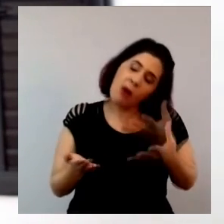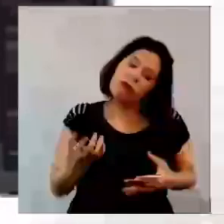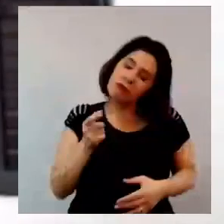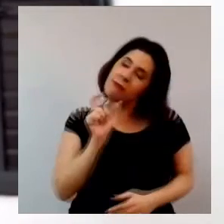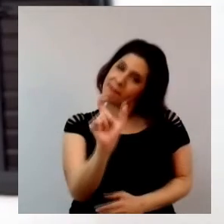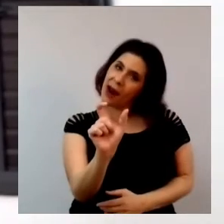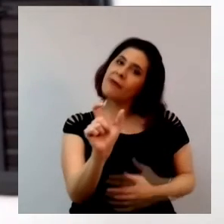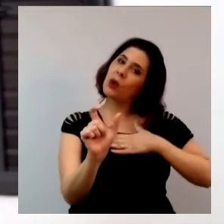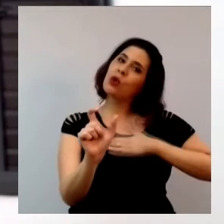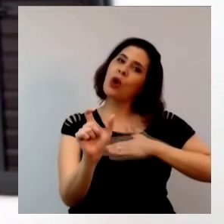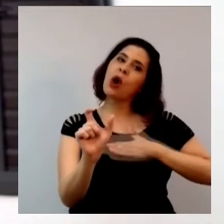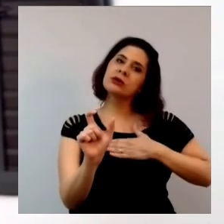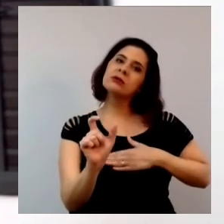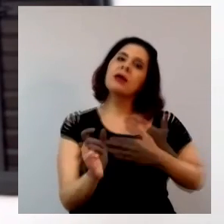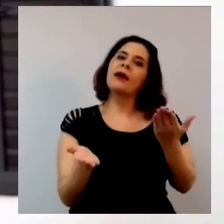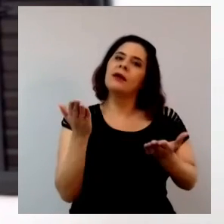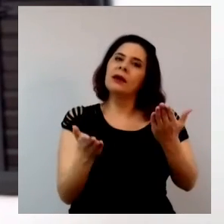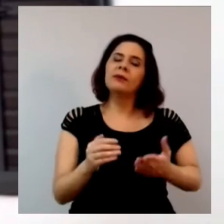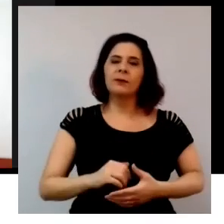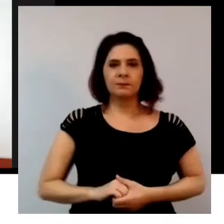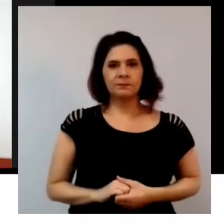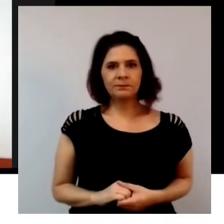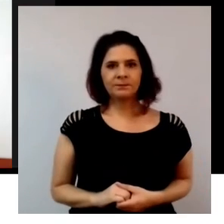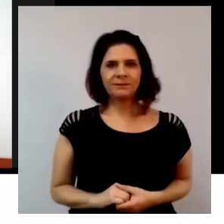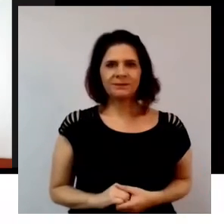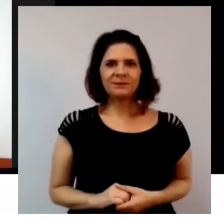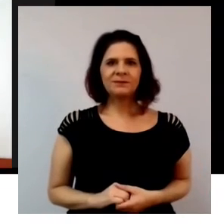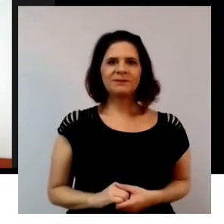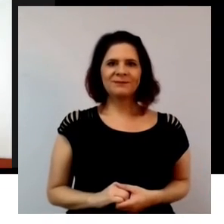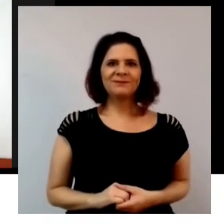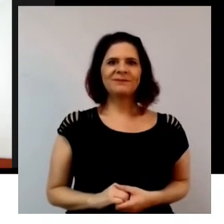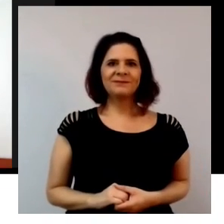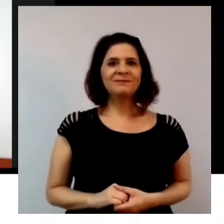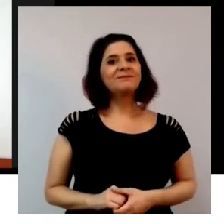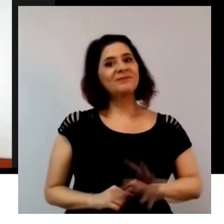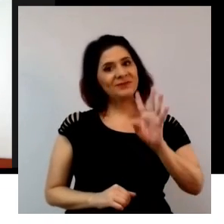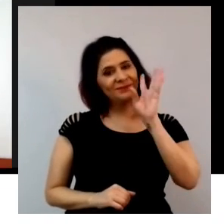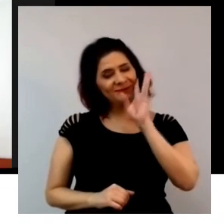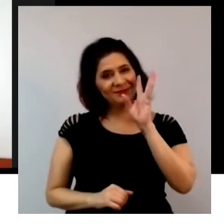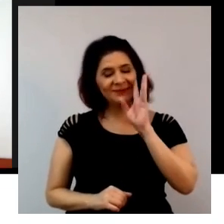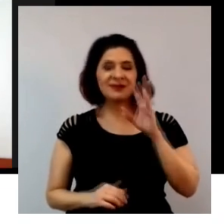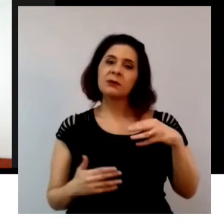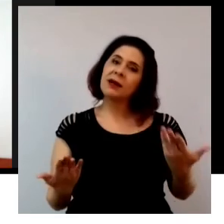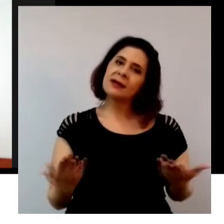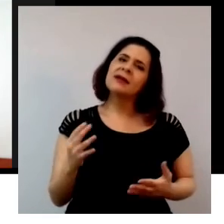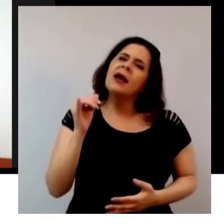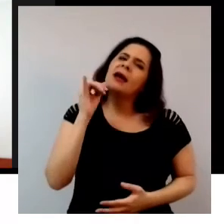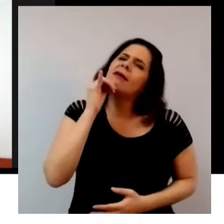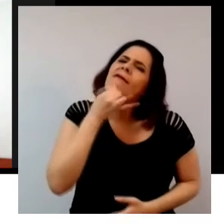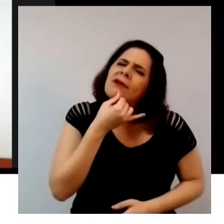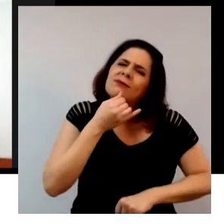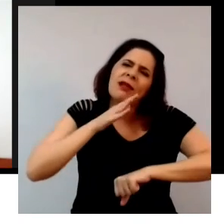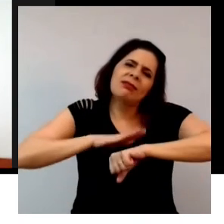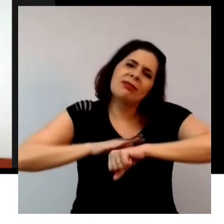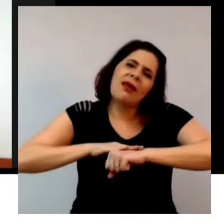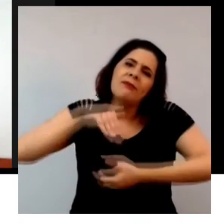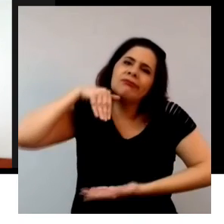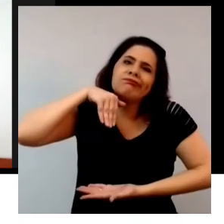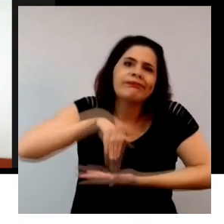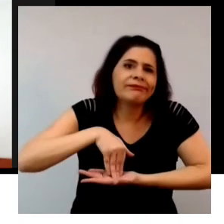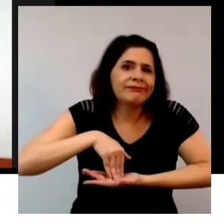está. Bacana. Gente, infelizmente o tempo é muito, muito curto e voa. Tá? Eu